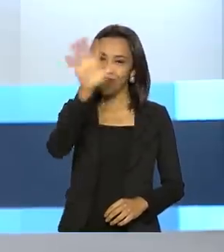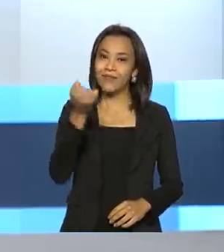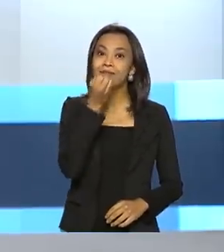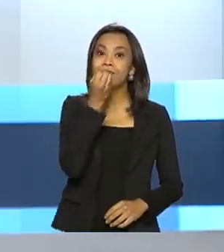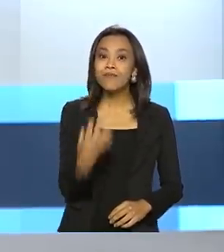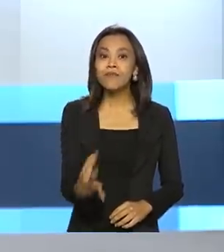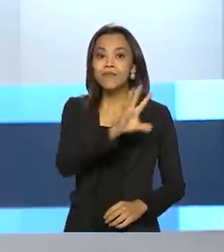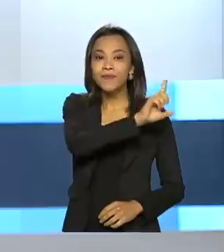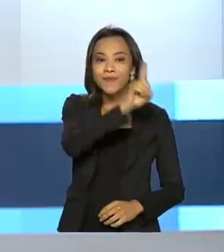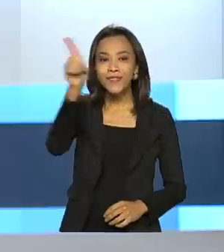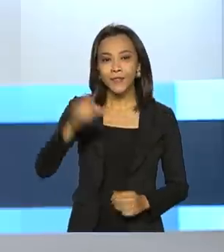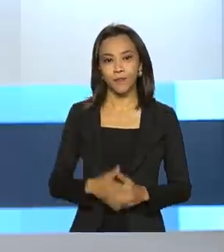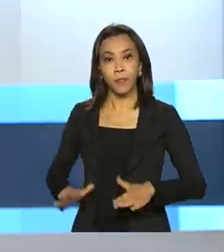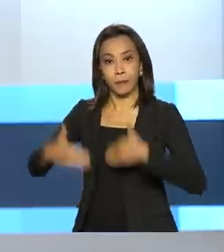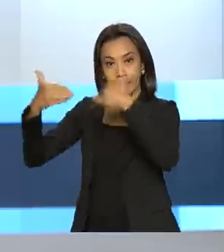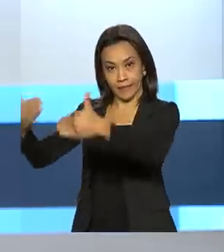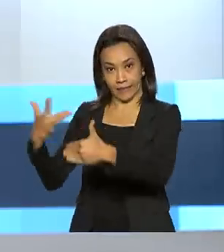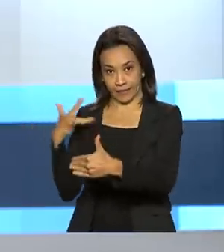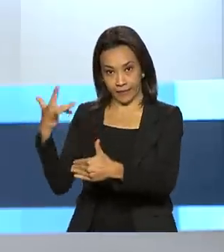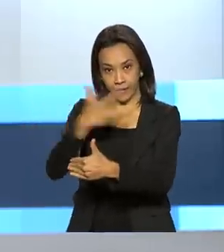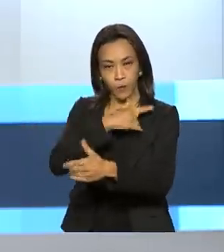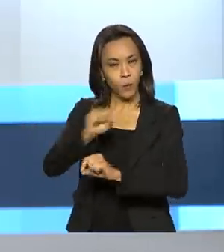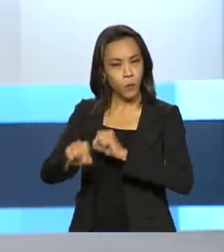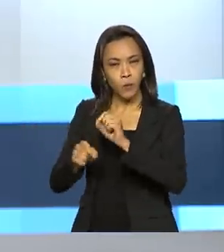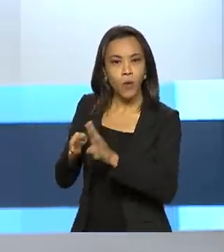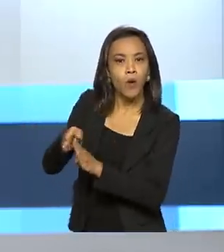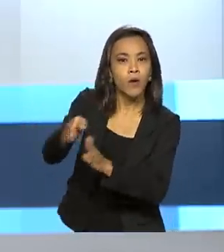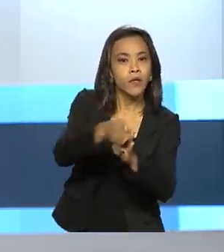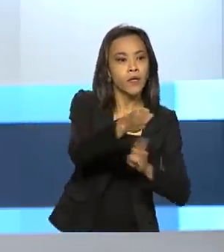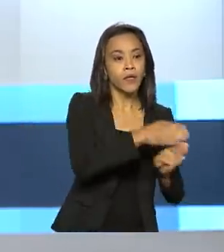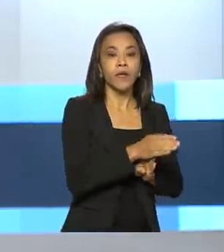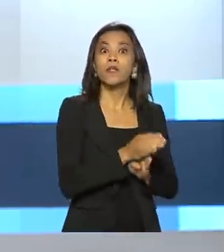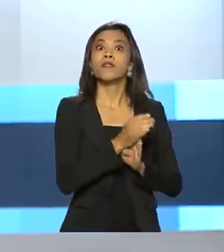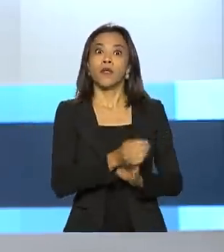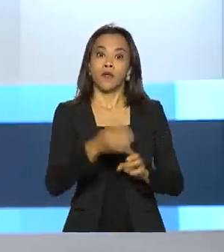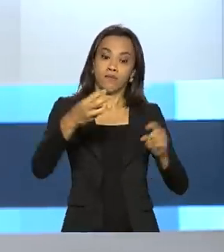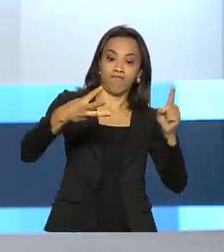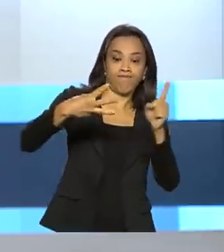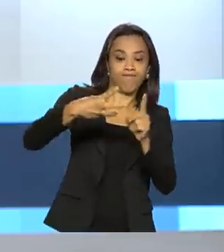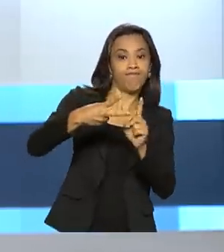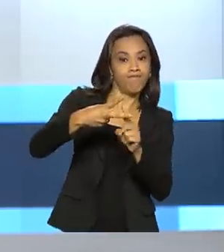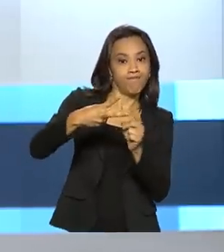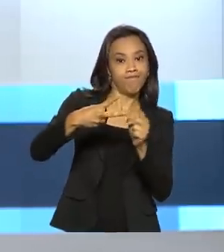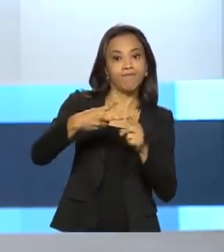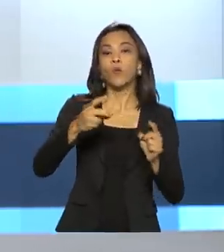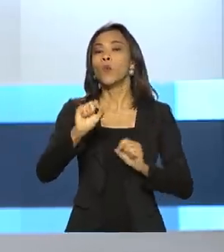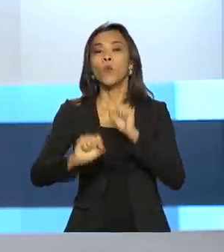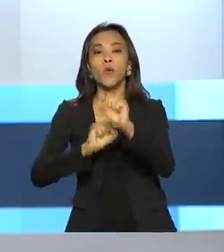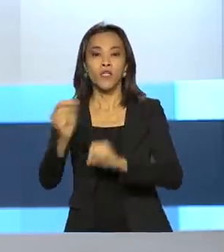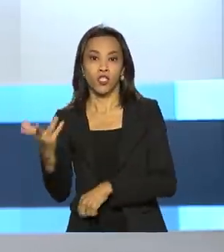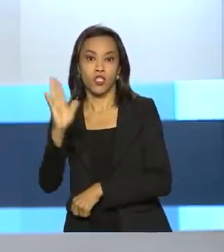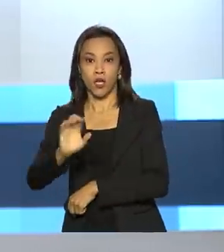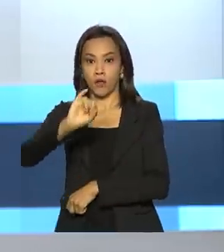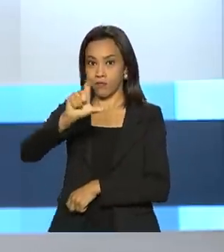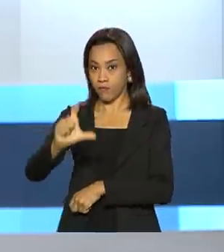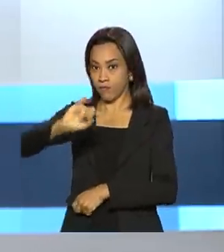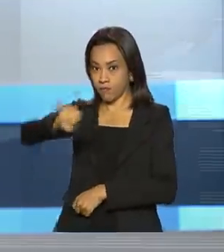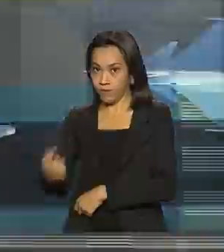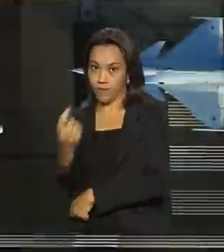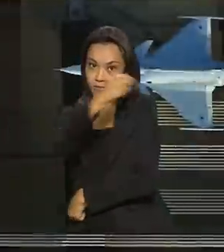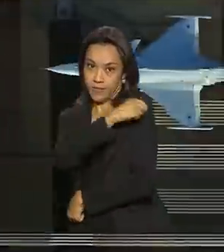Olá bom dia Ministério da Saúde recomenda dose de reforço para quem tomou a vacina da Jansen